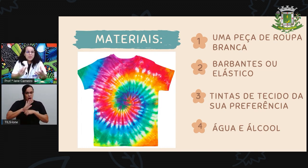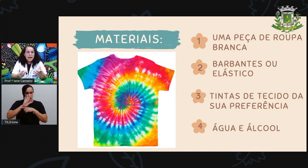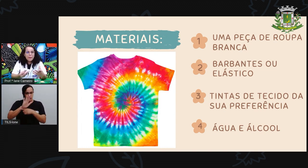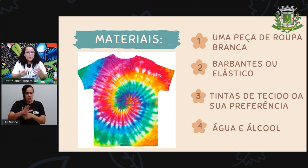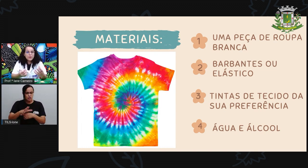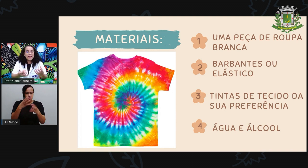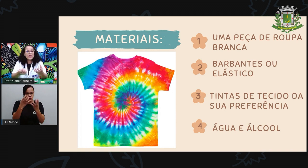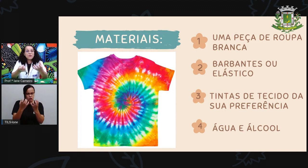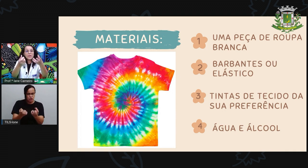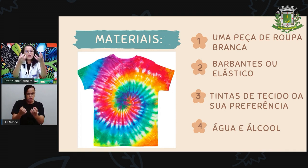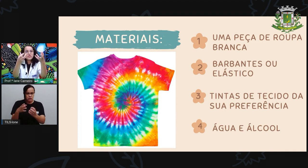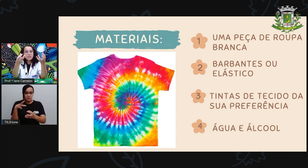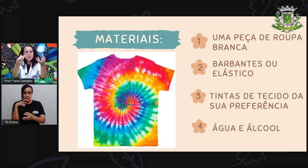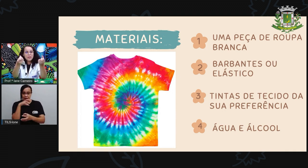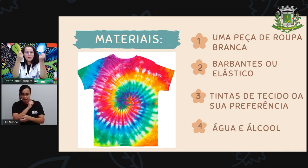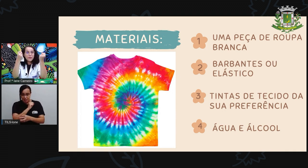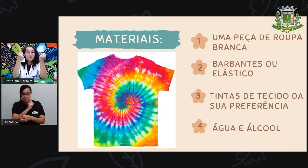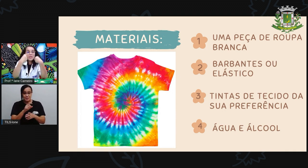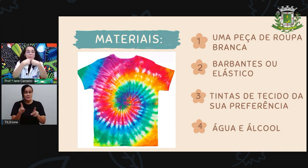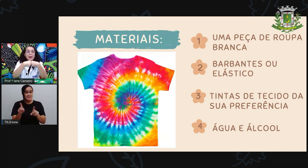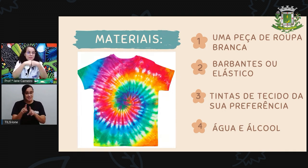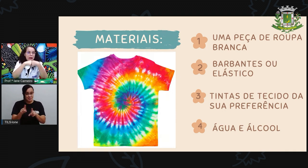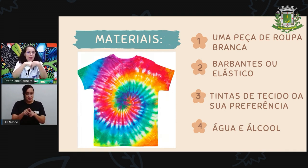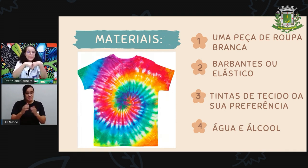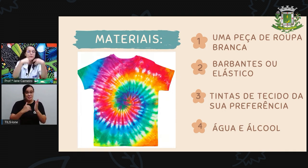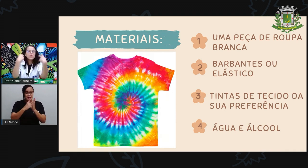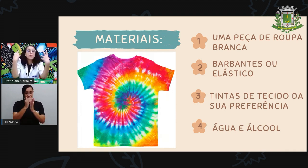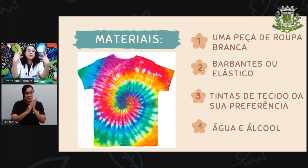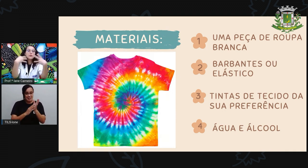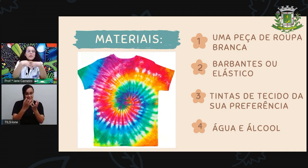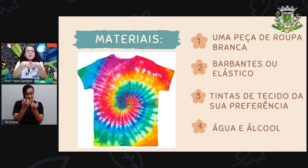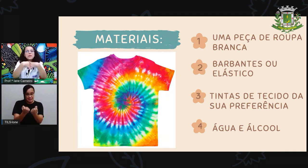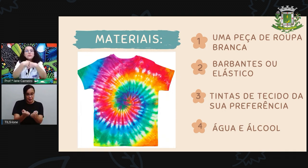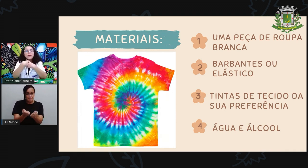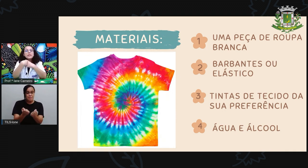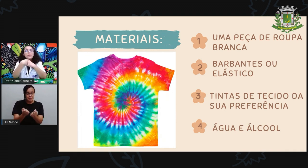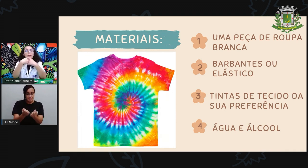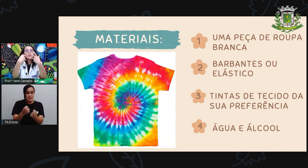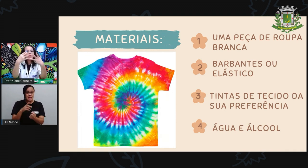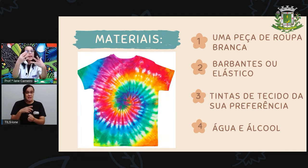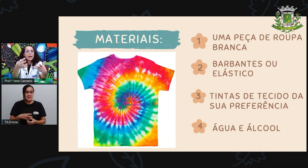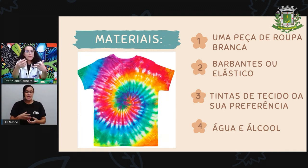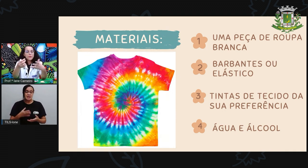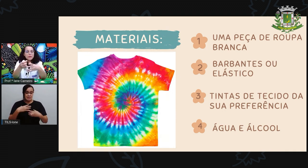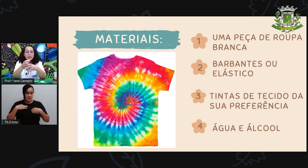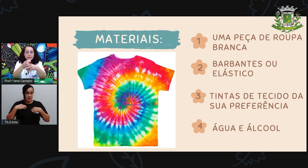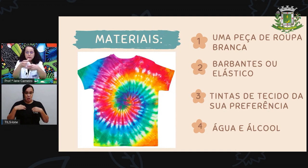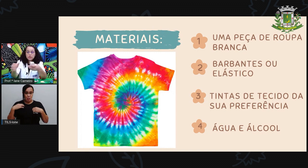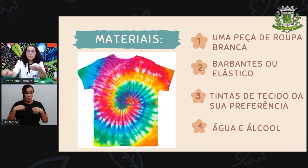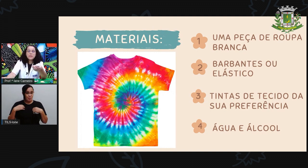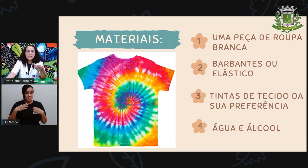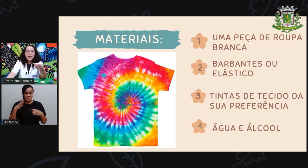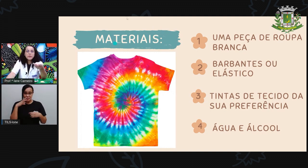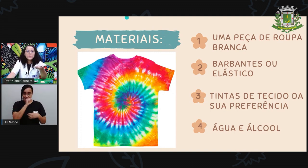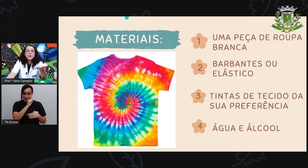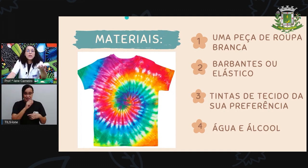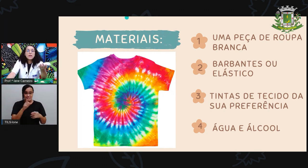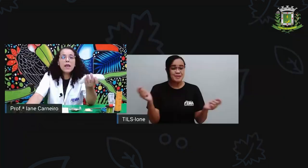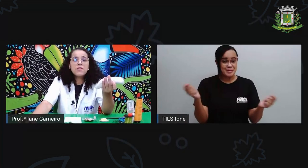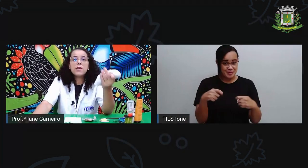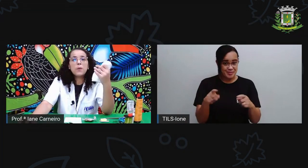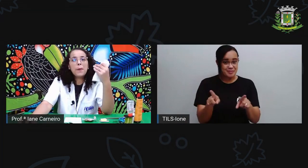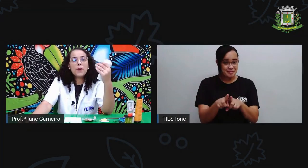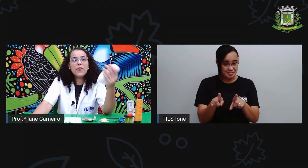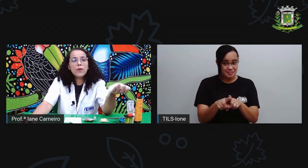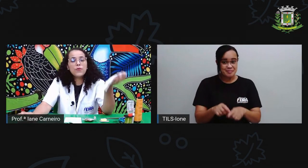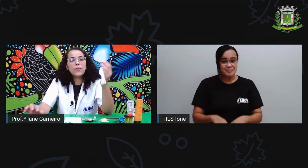secar mais rápido, né, e ajuda a tinta a fixar mais rápido no tecido, né? Então é muito legal, muito interessante, tá certo? E